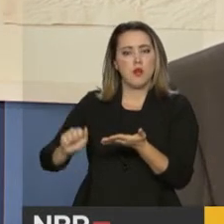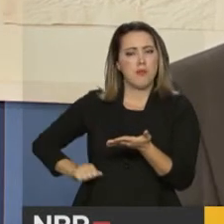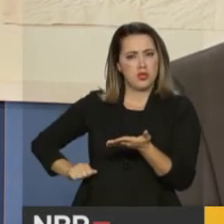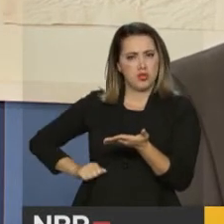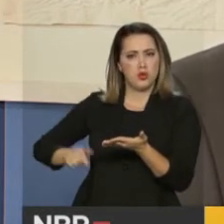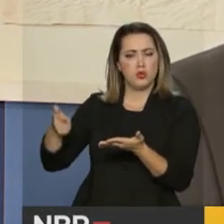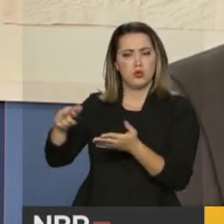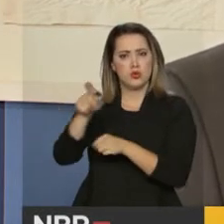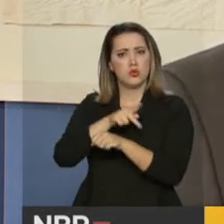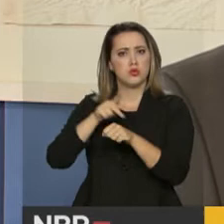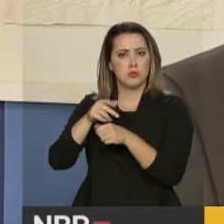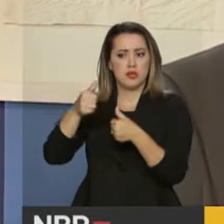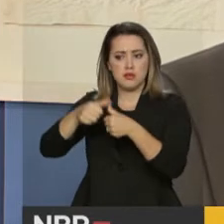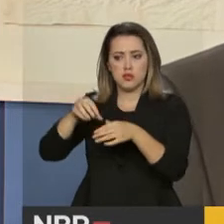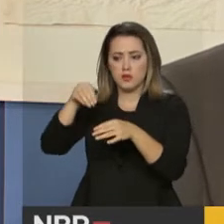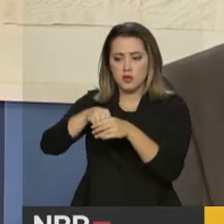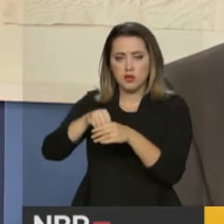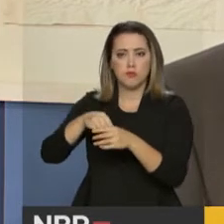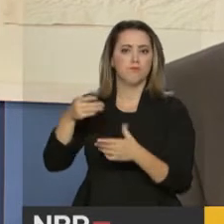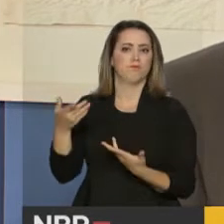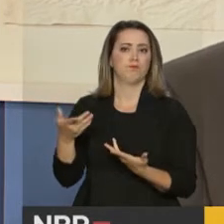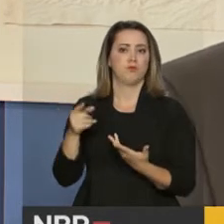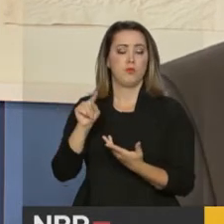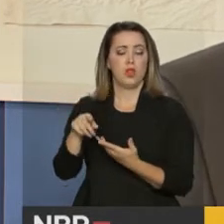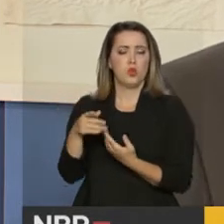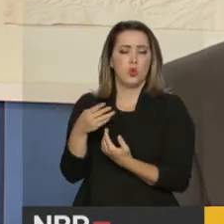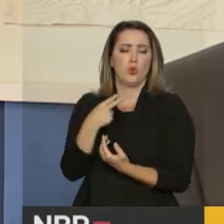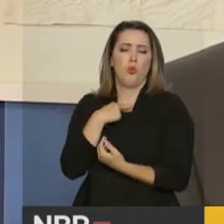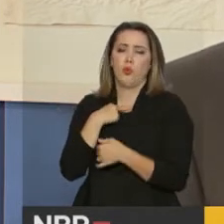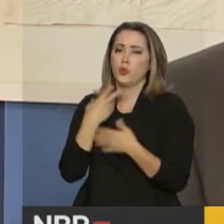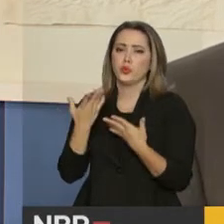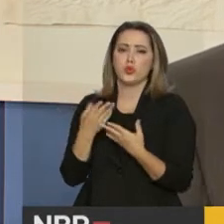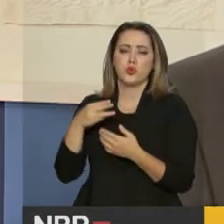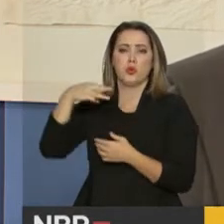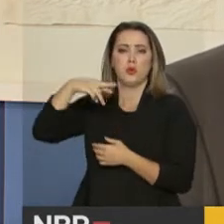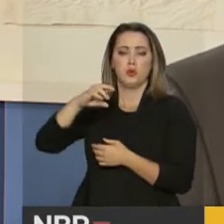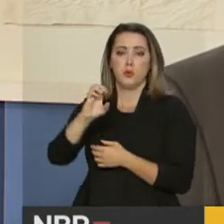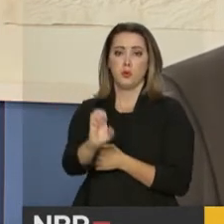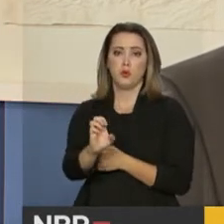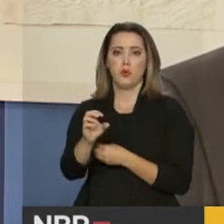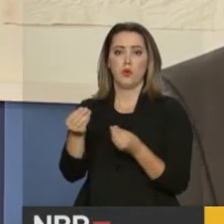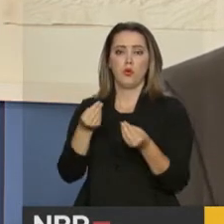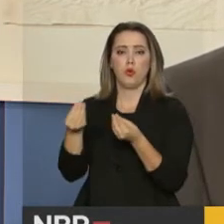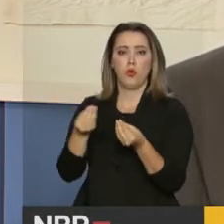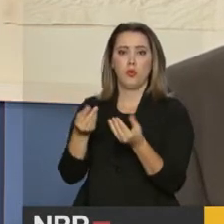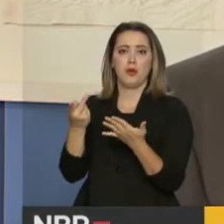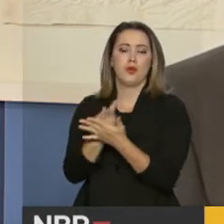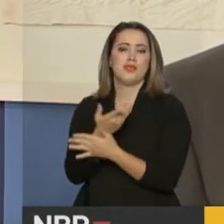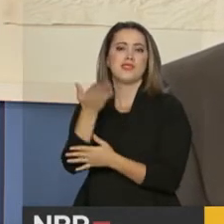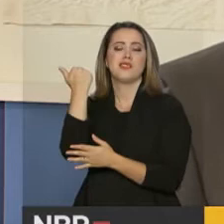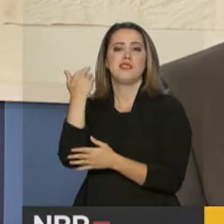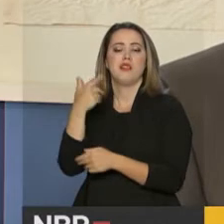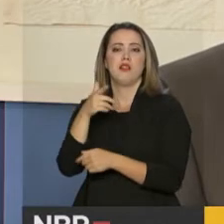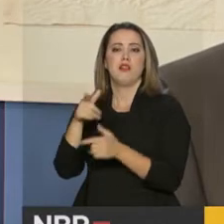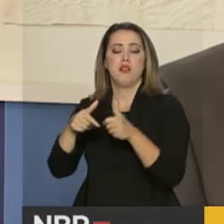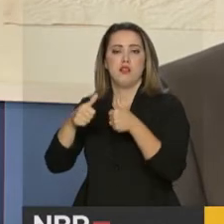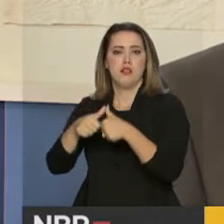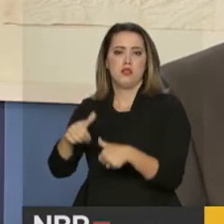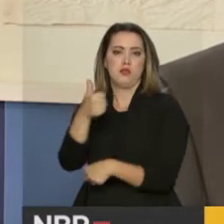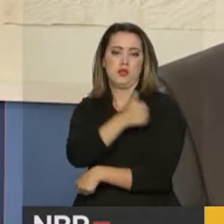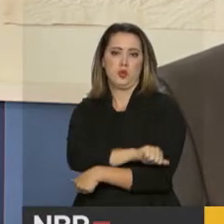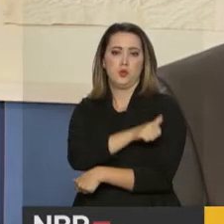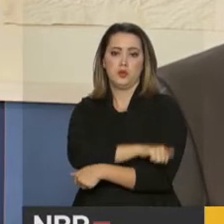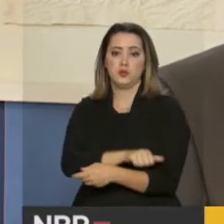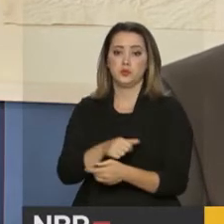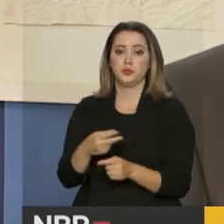se instalar aqui, né? E isso não era possível com o Ministério das Relações Exteriores funcionando no Rio. O segundo